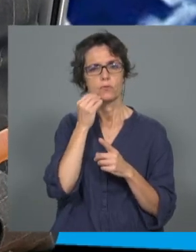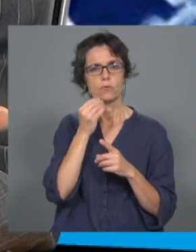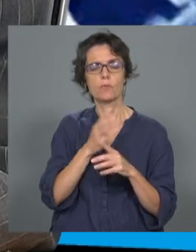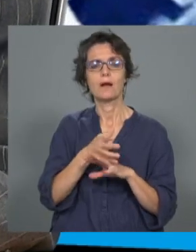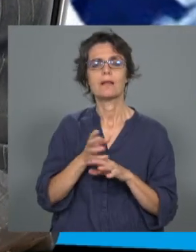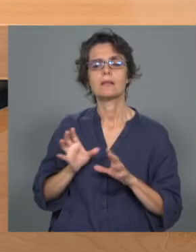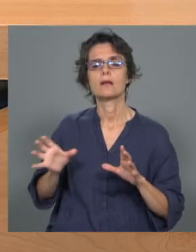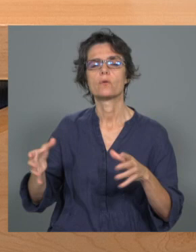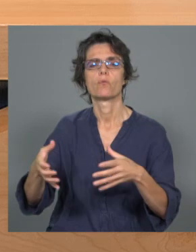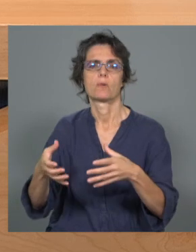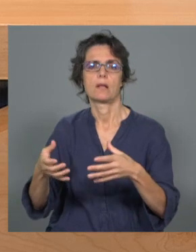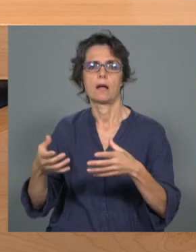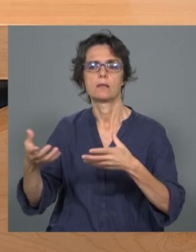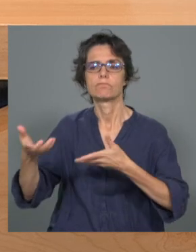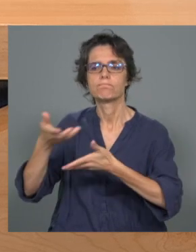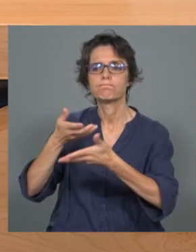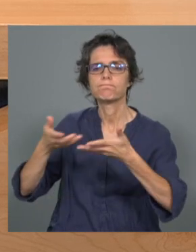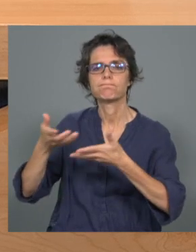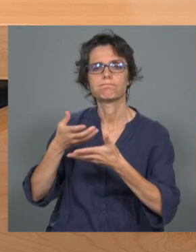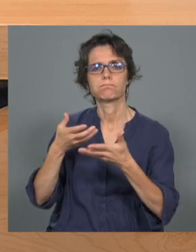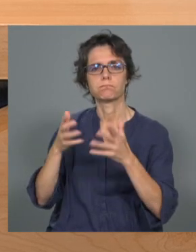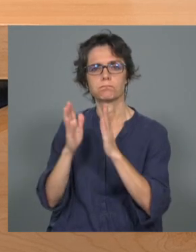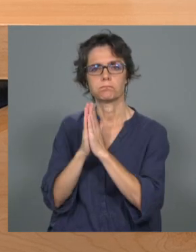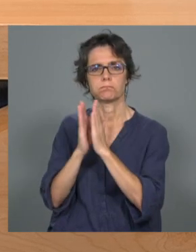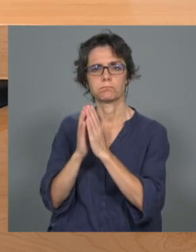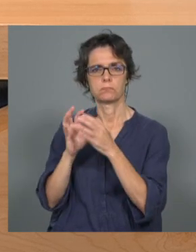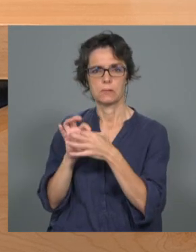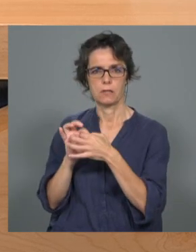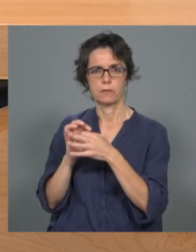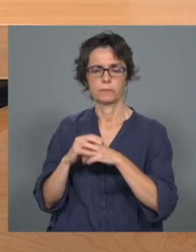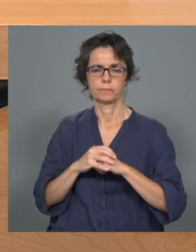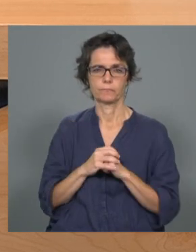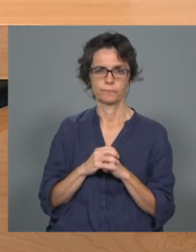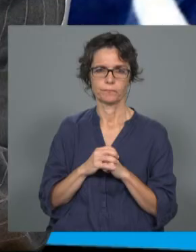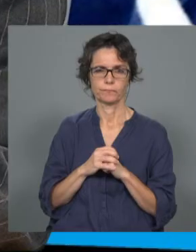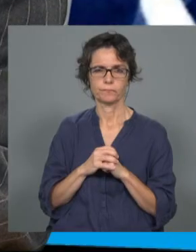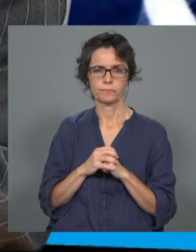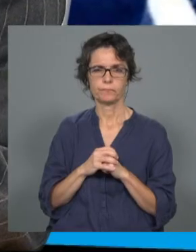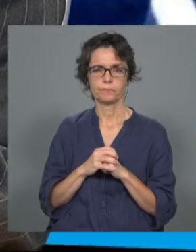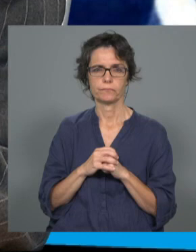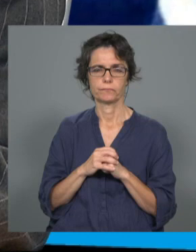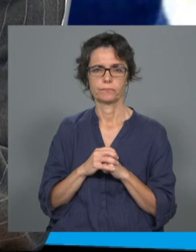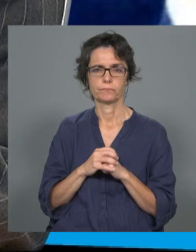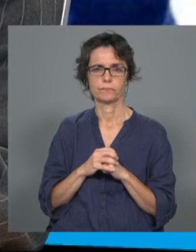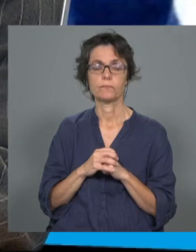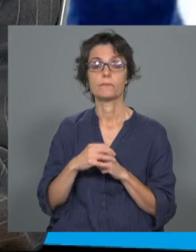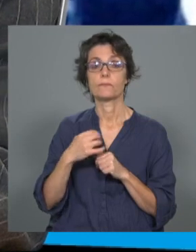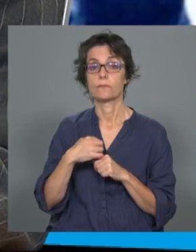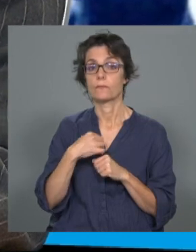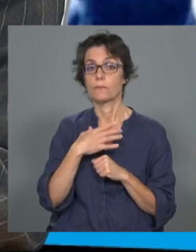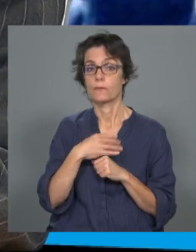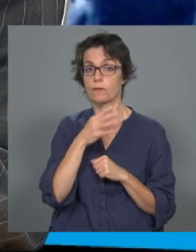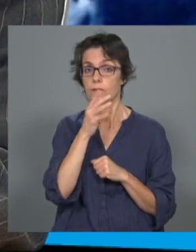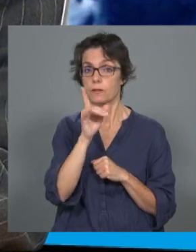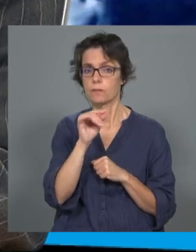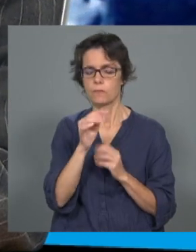eclesial. E isto está aqui muito presente. De facto, trata-se, eu queria dizer uma coisa. Acho que este